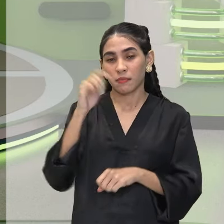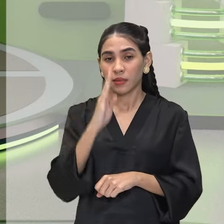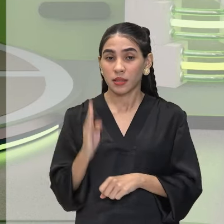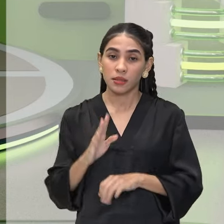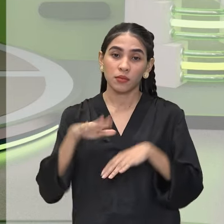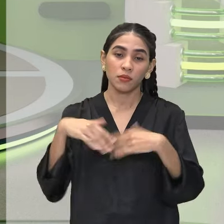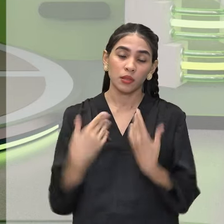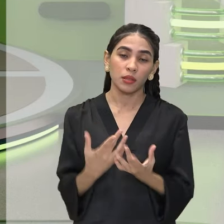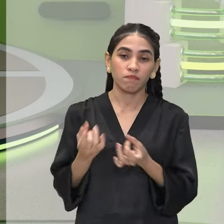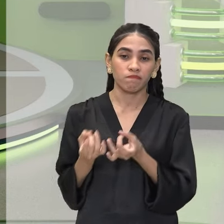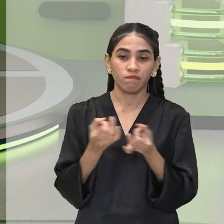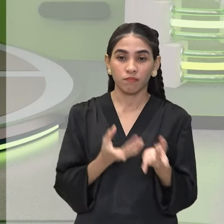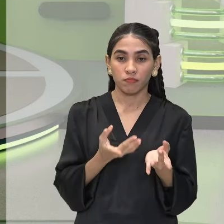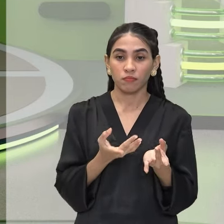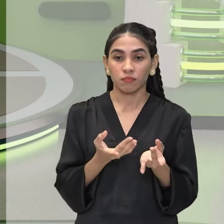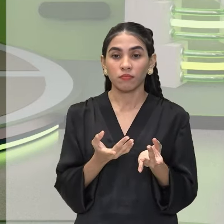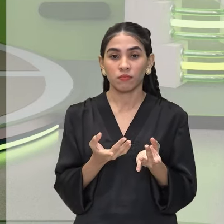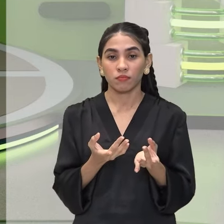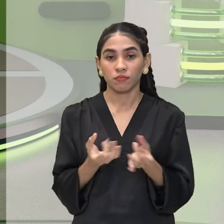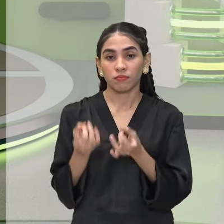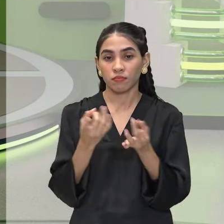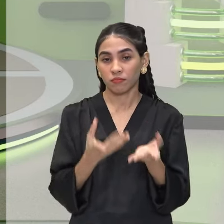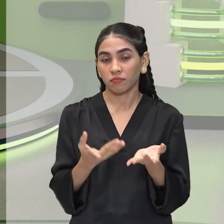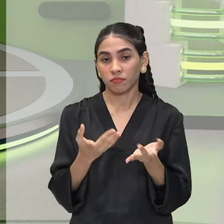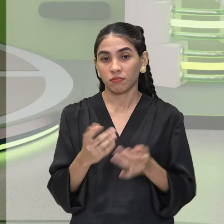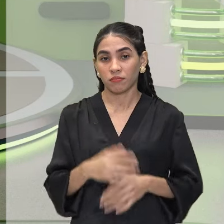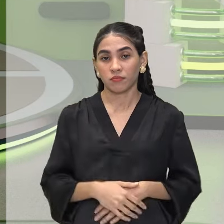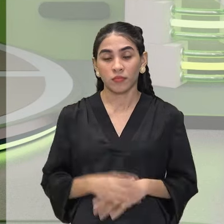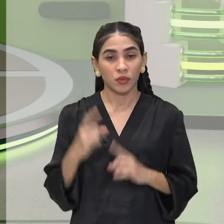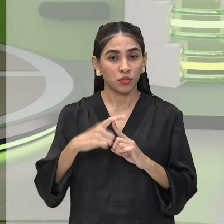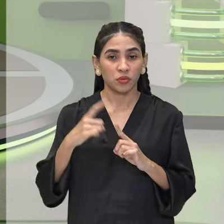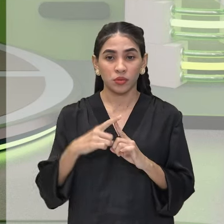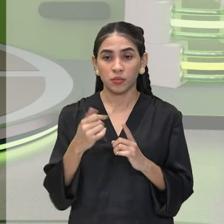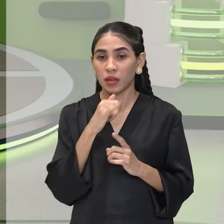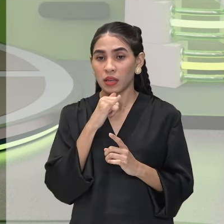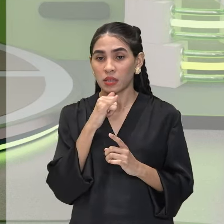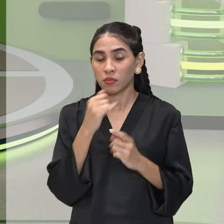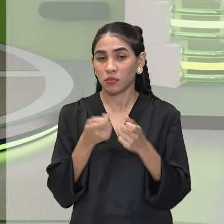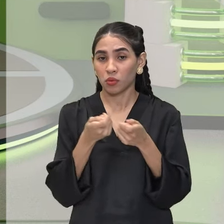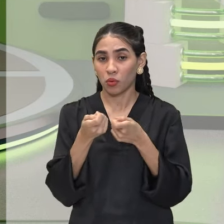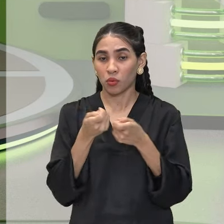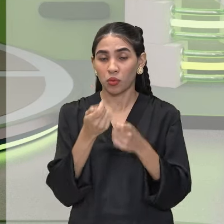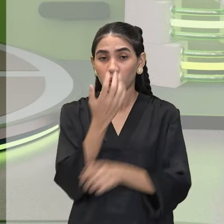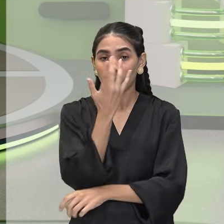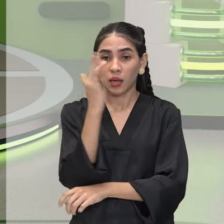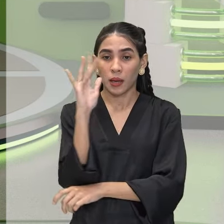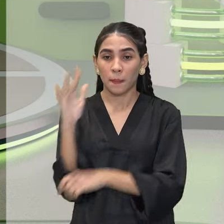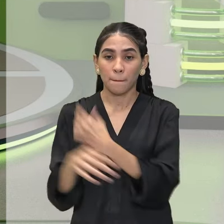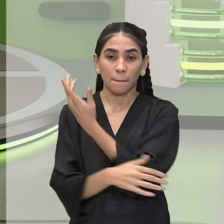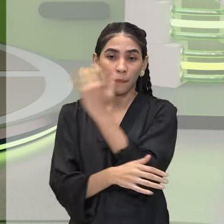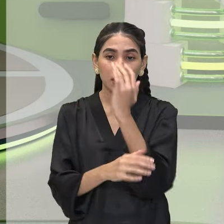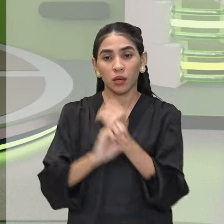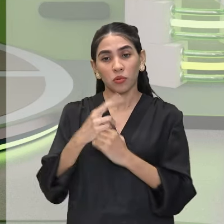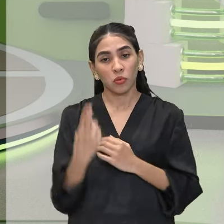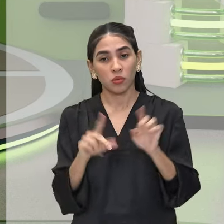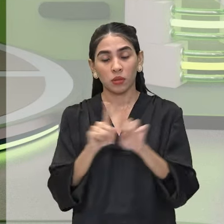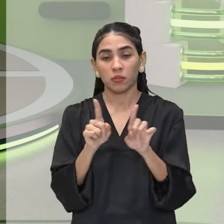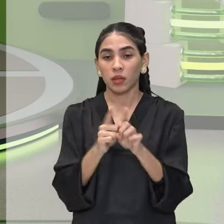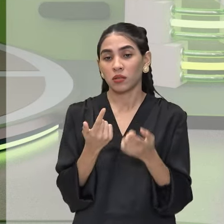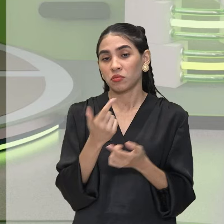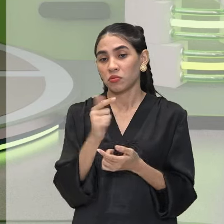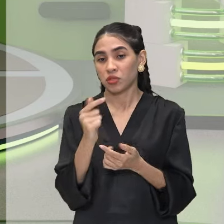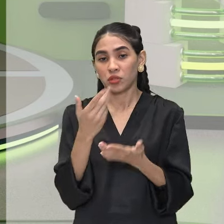produtores largaram ele sem qualquer tipo de controle ambiental ou sem qualquer tipo de estudo, e